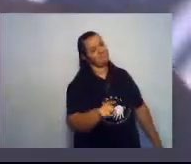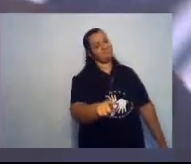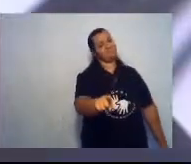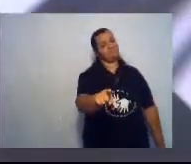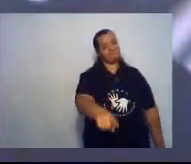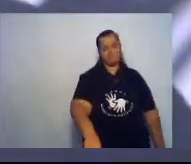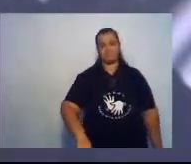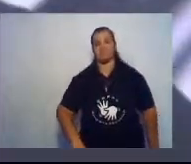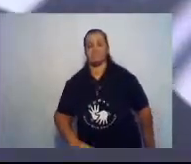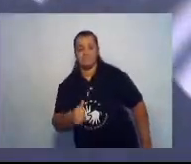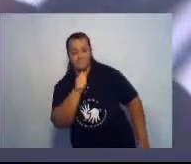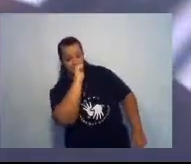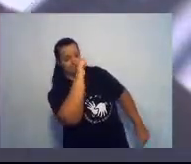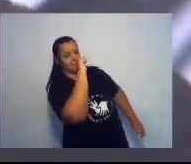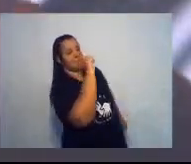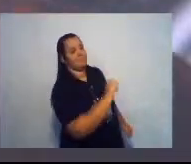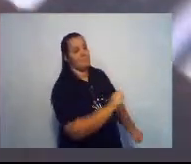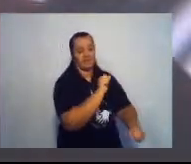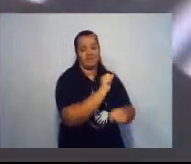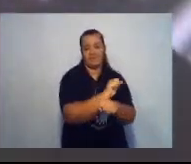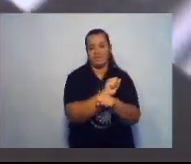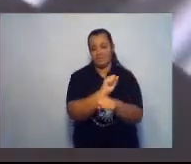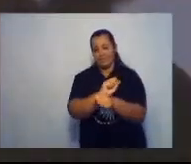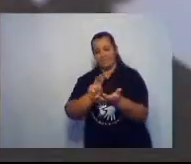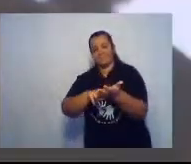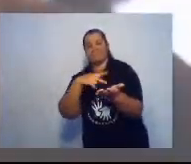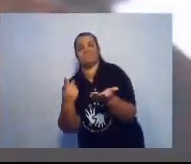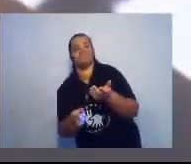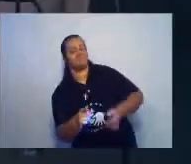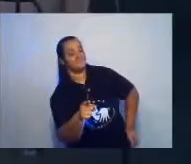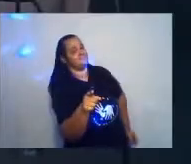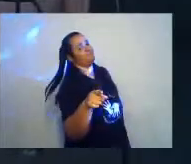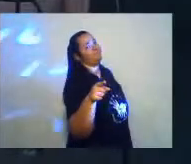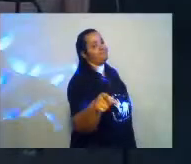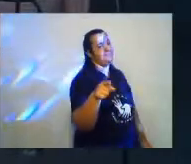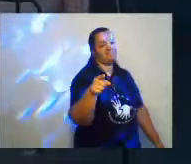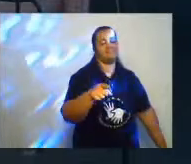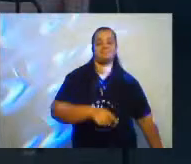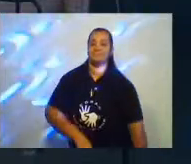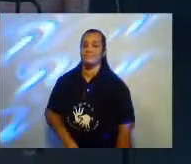três enganados por ela bebendo, esperando a rasteira.